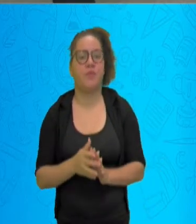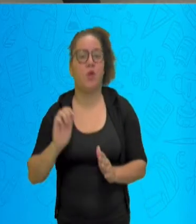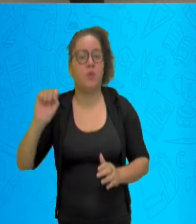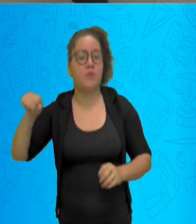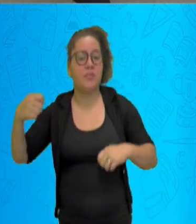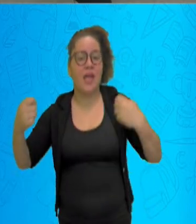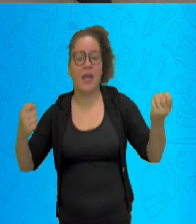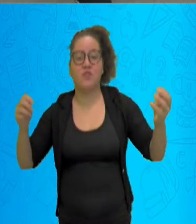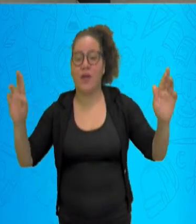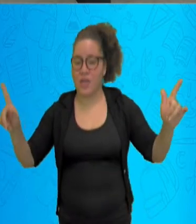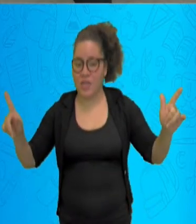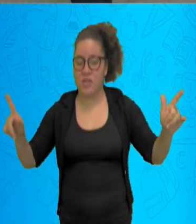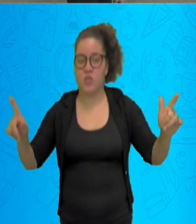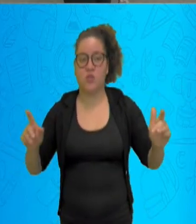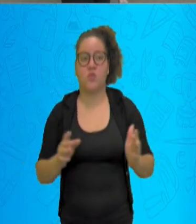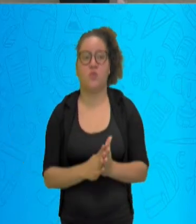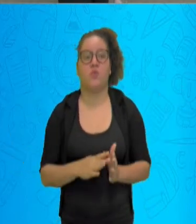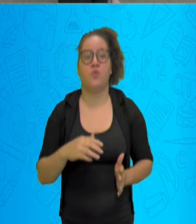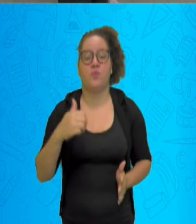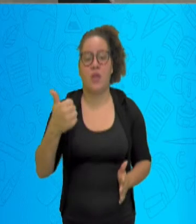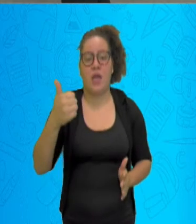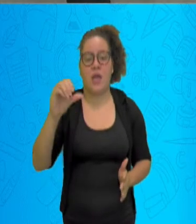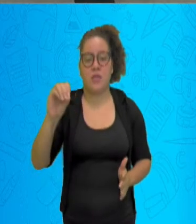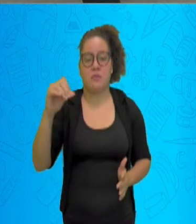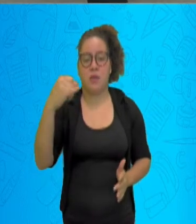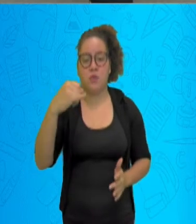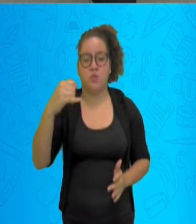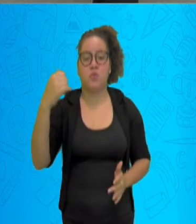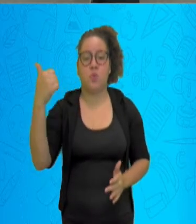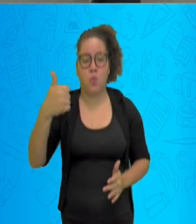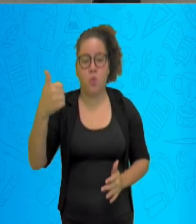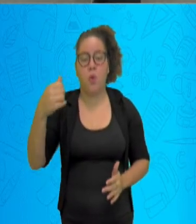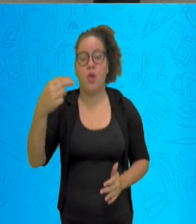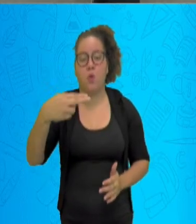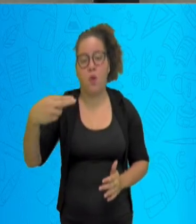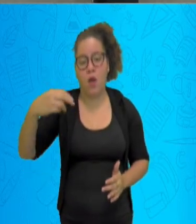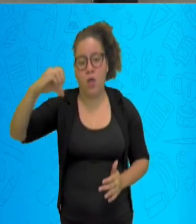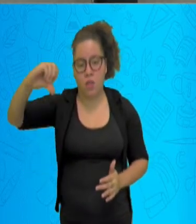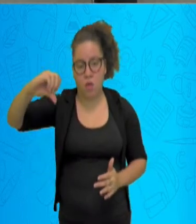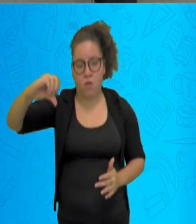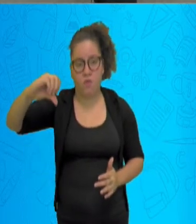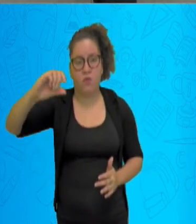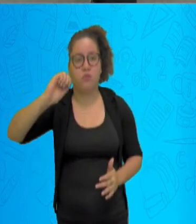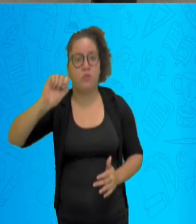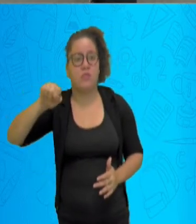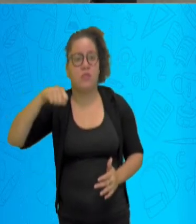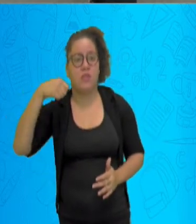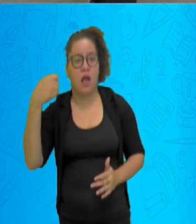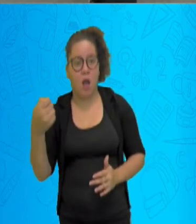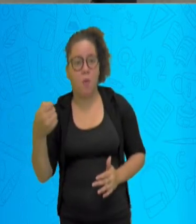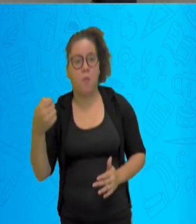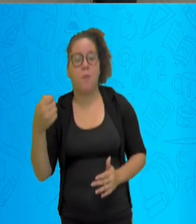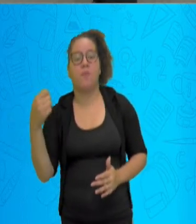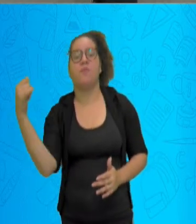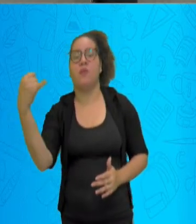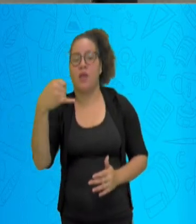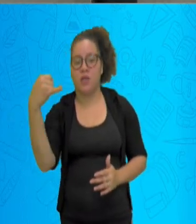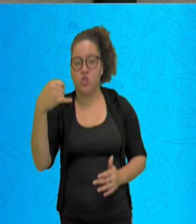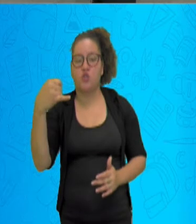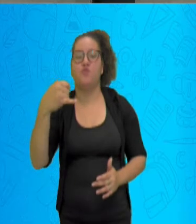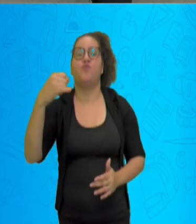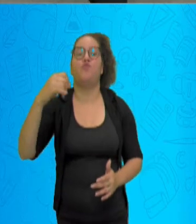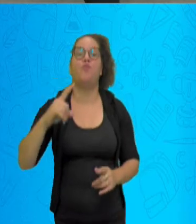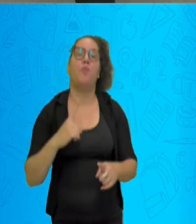Sinais diferentes, 10 menos 1, 9. E o sinal vai ser